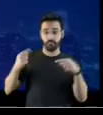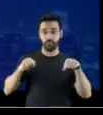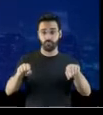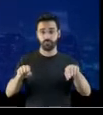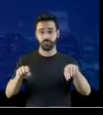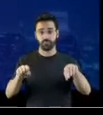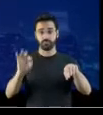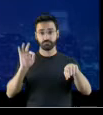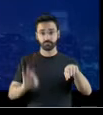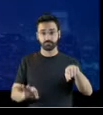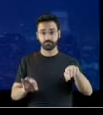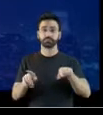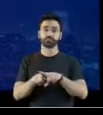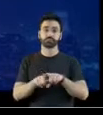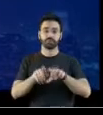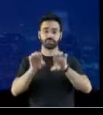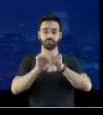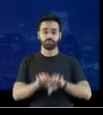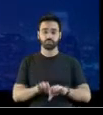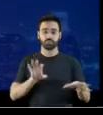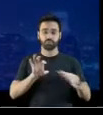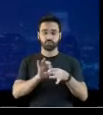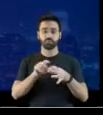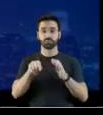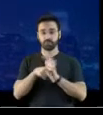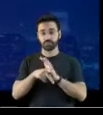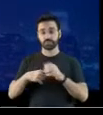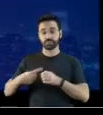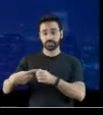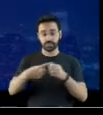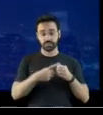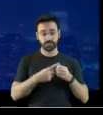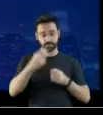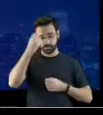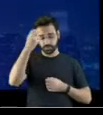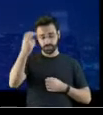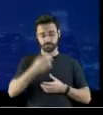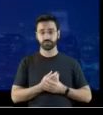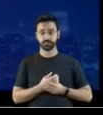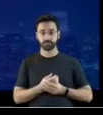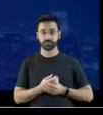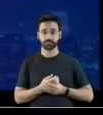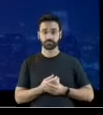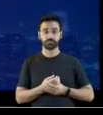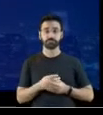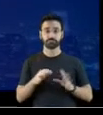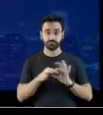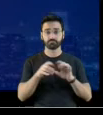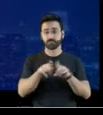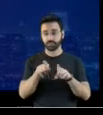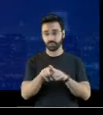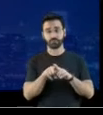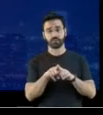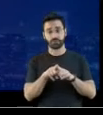com a infraestrutura das cidades inteligentes, ou mesmo com conexões